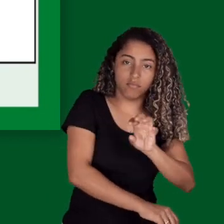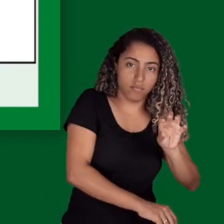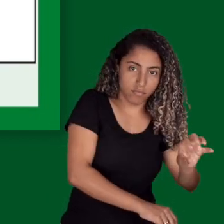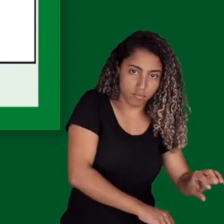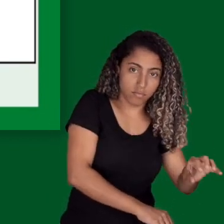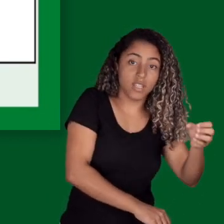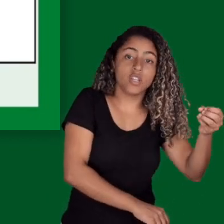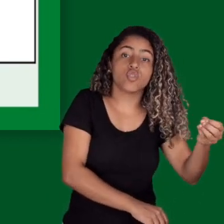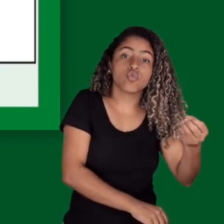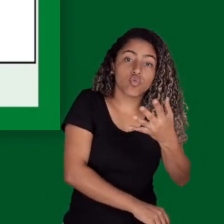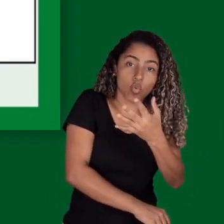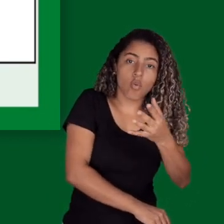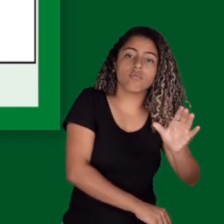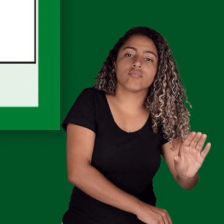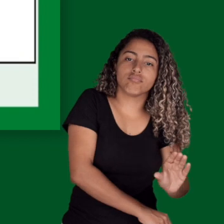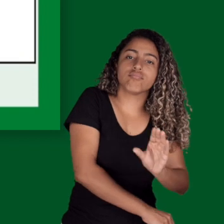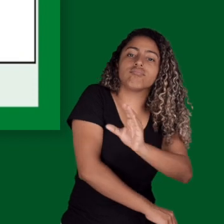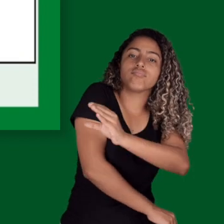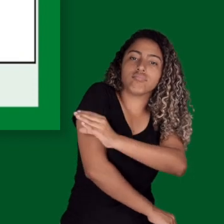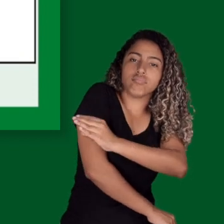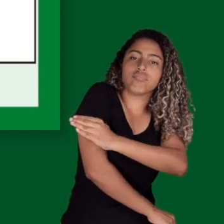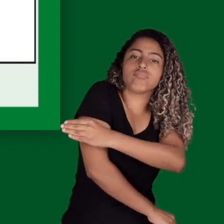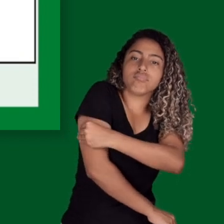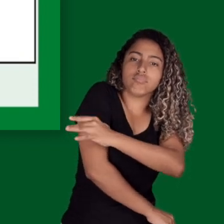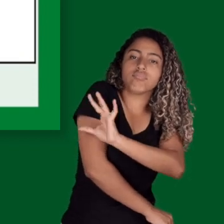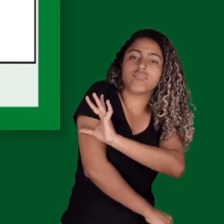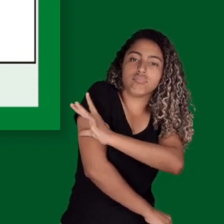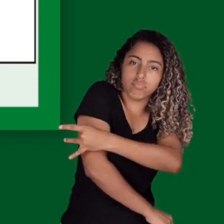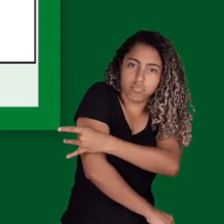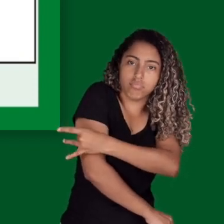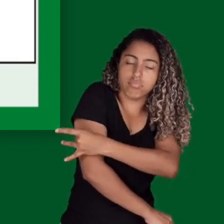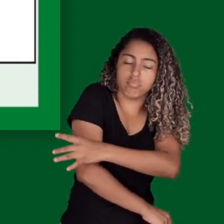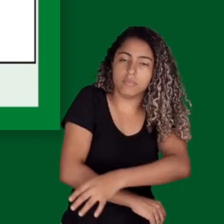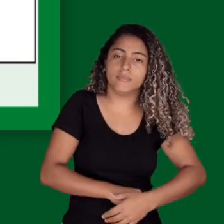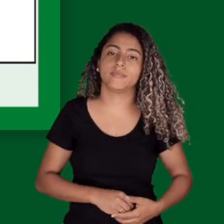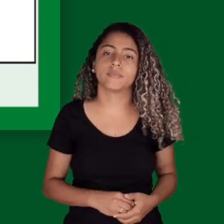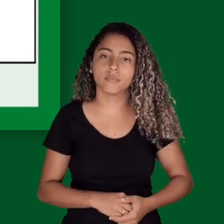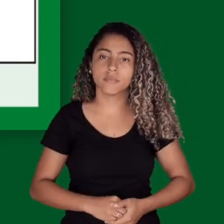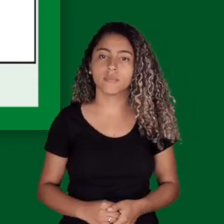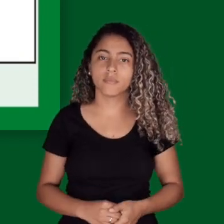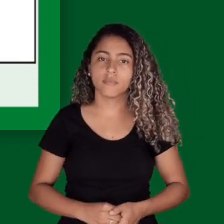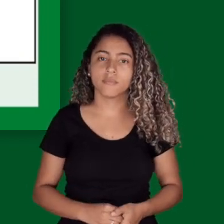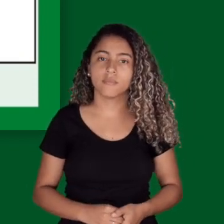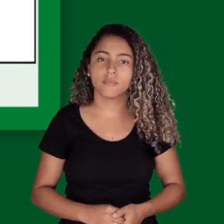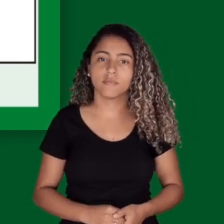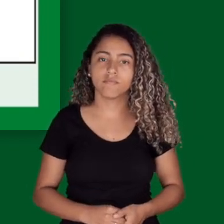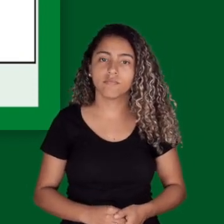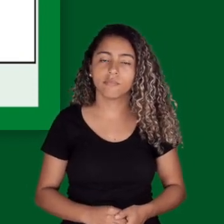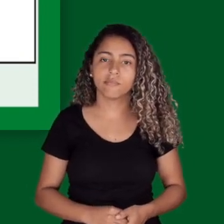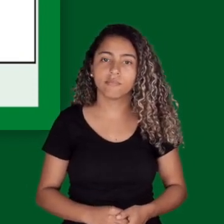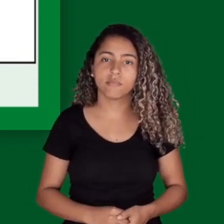sensor antigo e ele instala novamente com o aplicador um sensor novo.